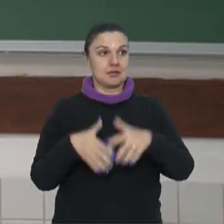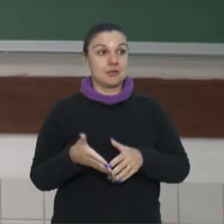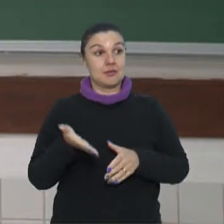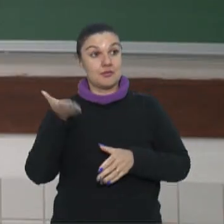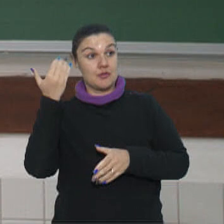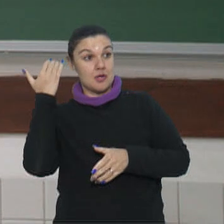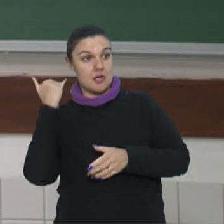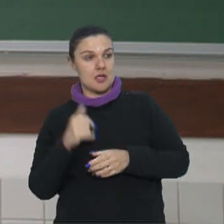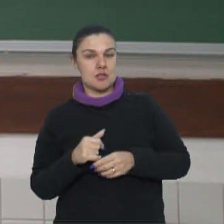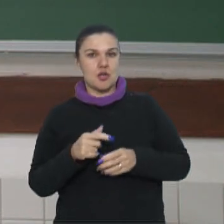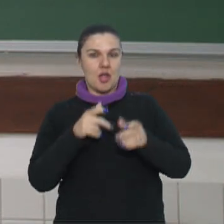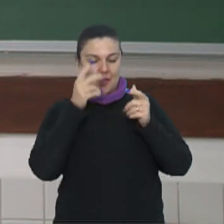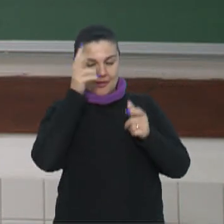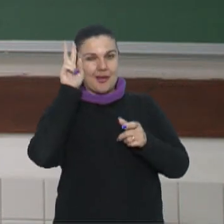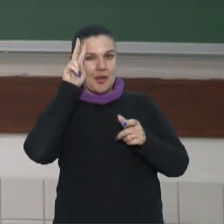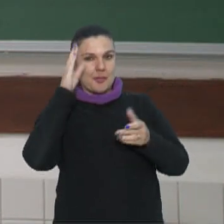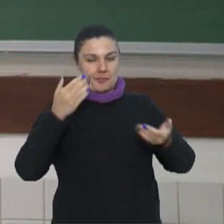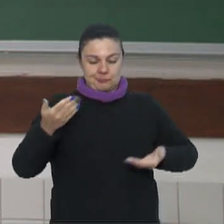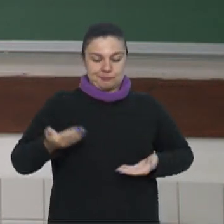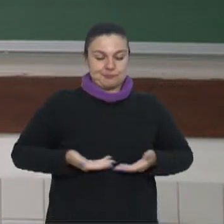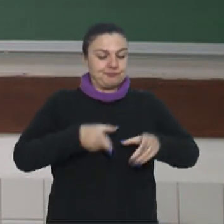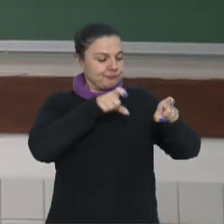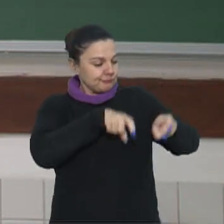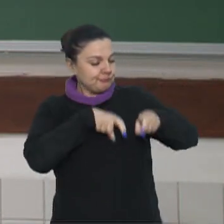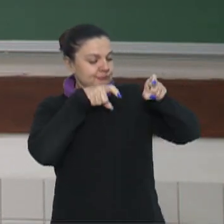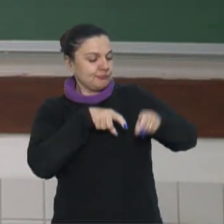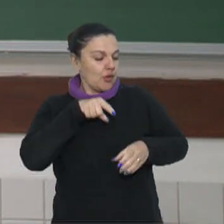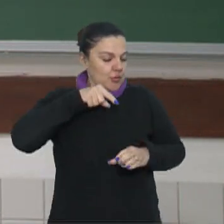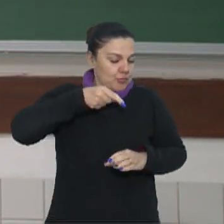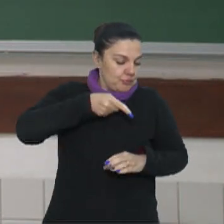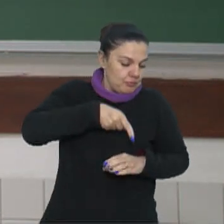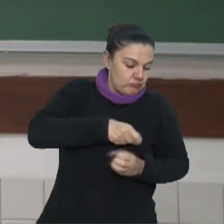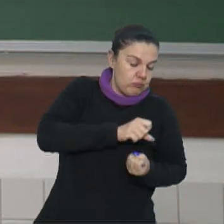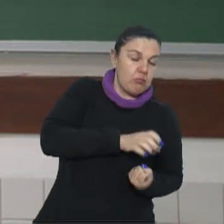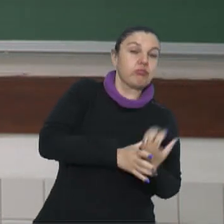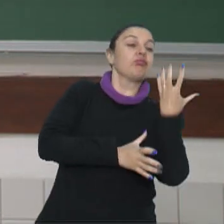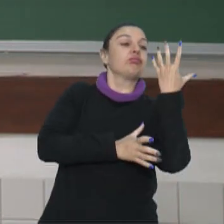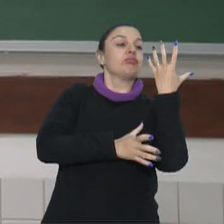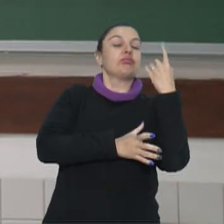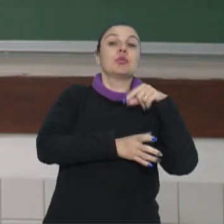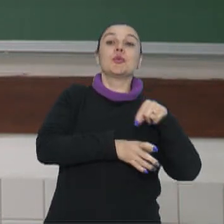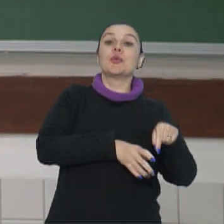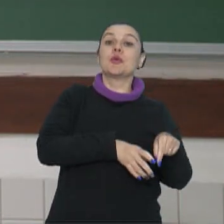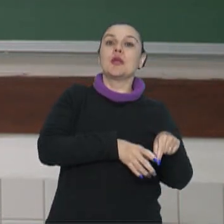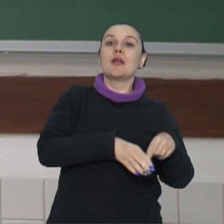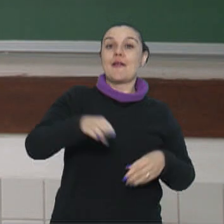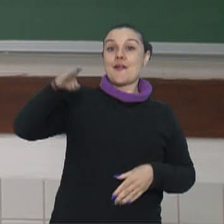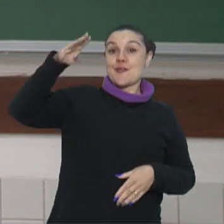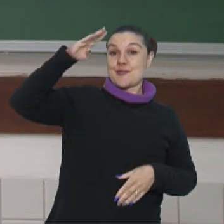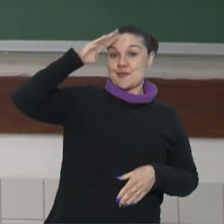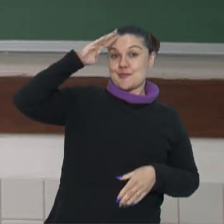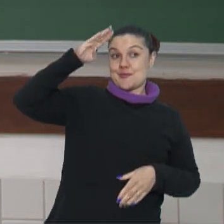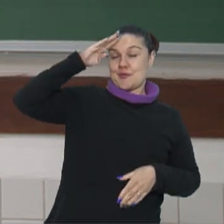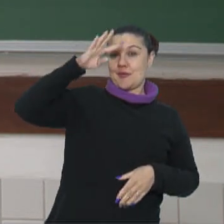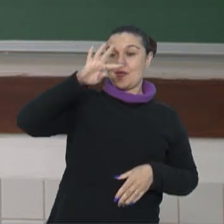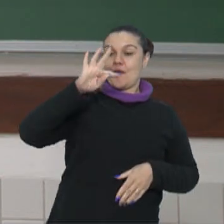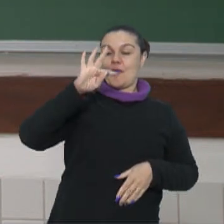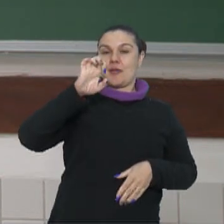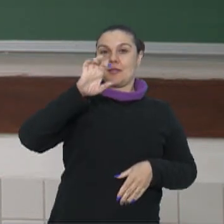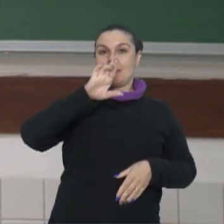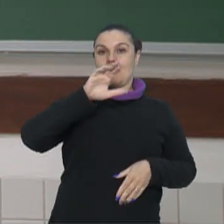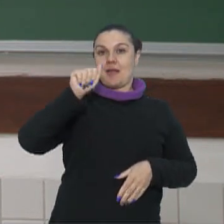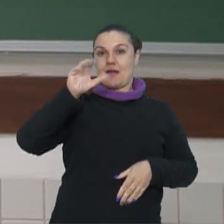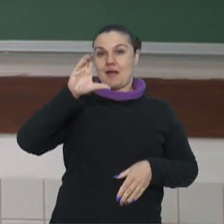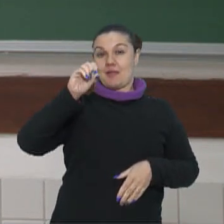aquela dos camponeses, né? Sempre a história do camponês furando o poço, me encontra quem? Os famosos soldados de terracota. Quem lembra? Qual